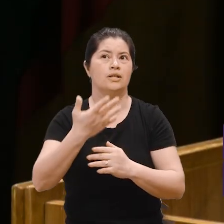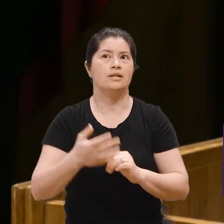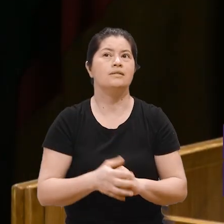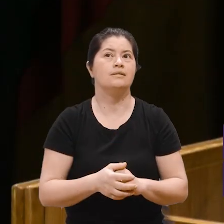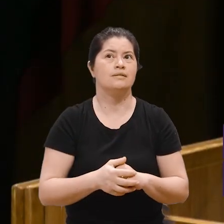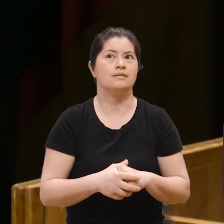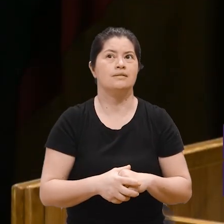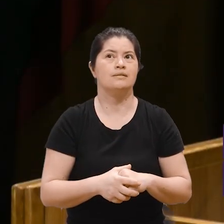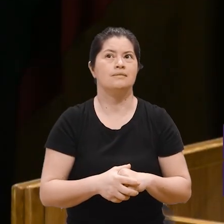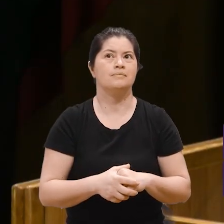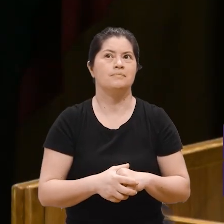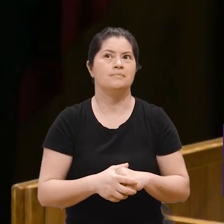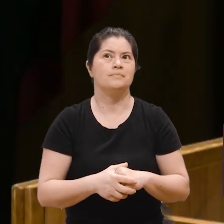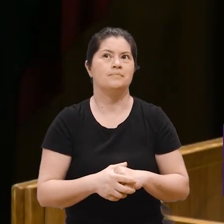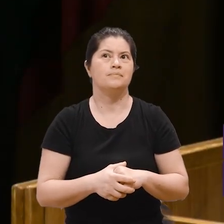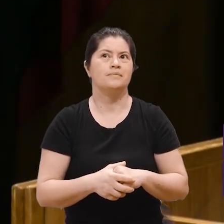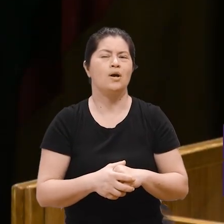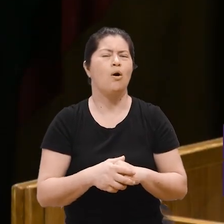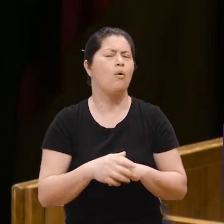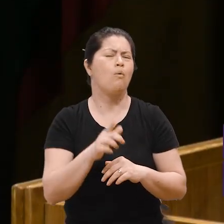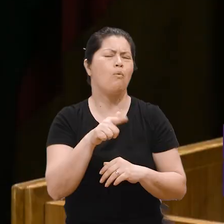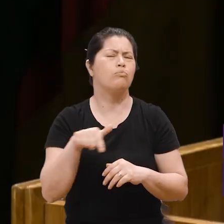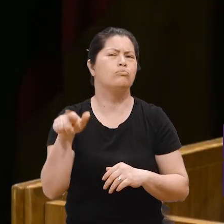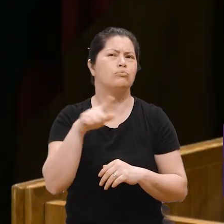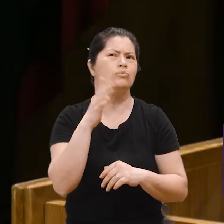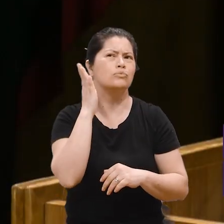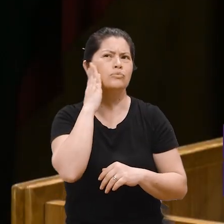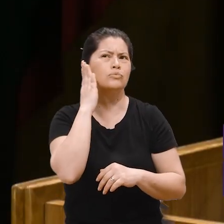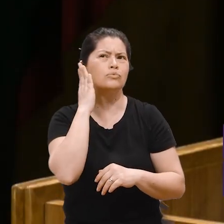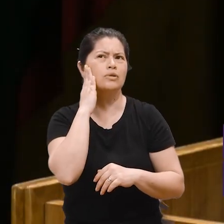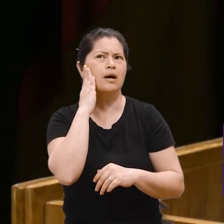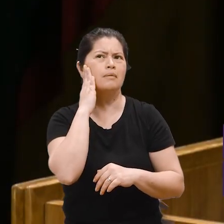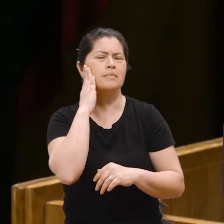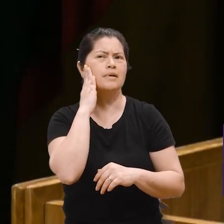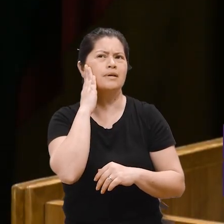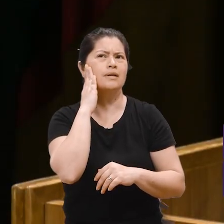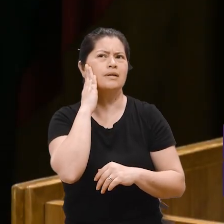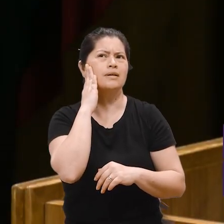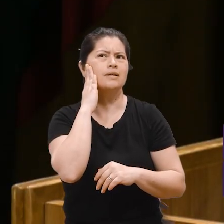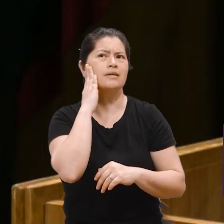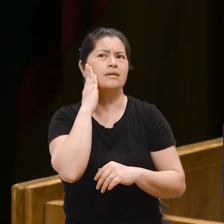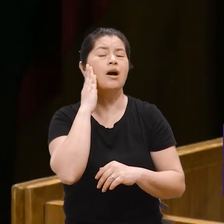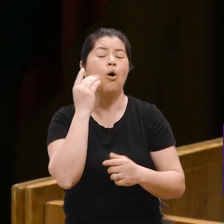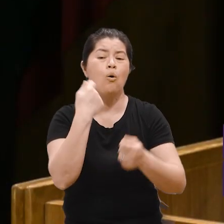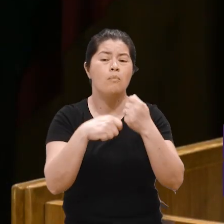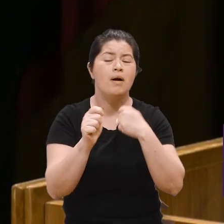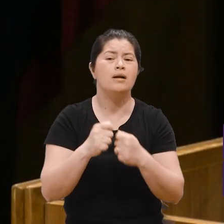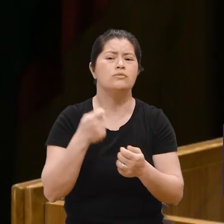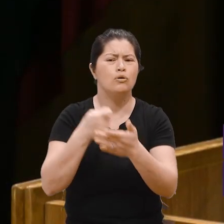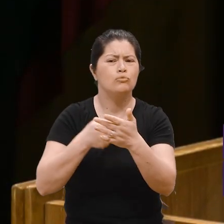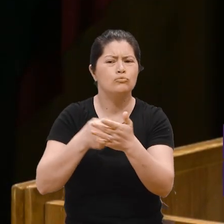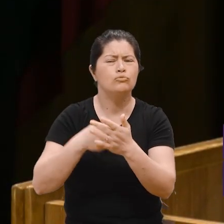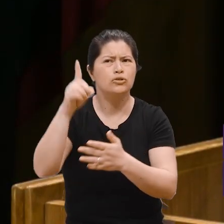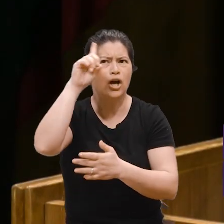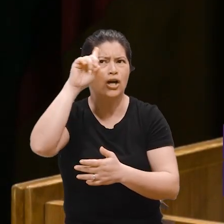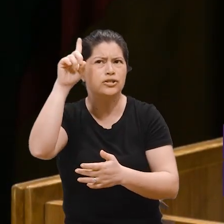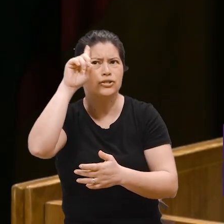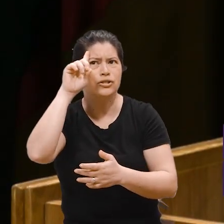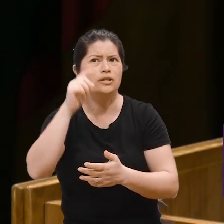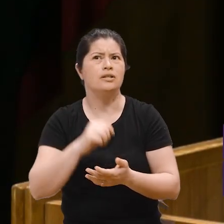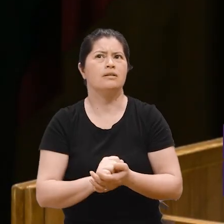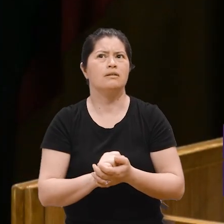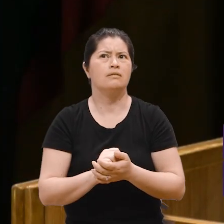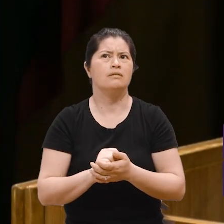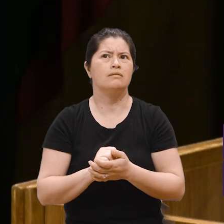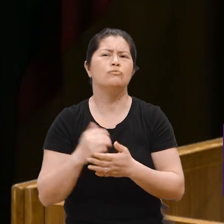E qualquer um de vocês sabe que o comércio é uma luta diária, e com